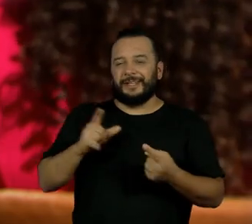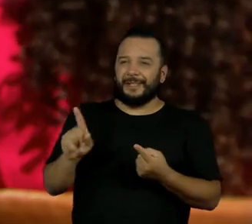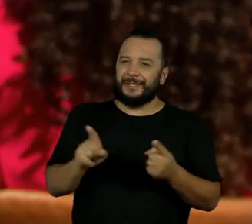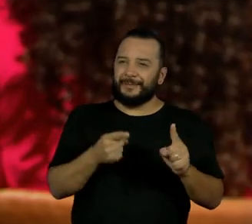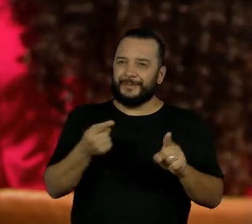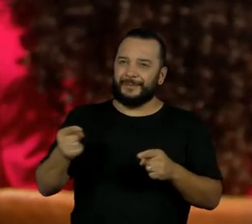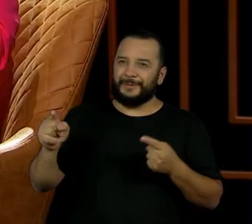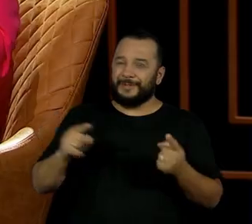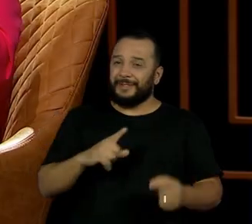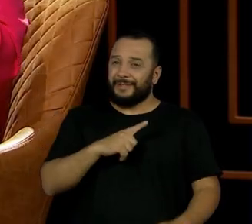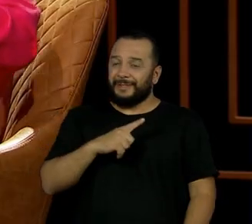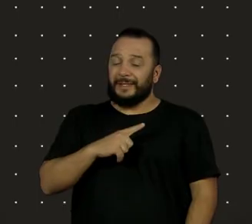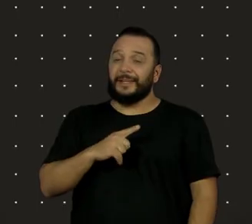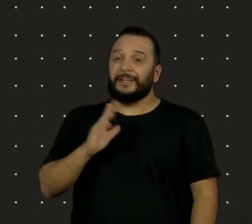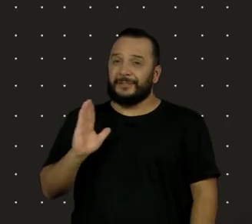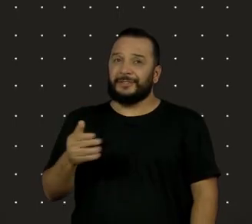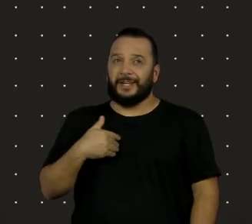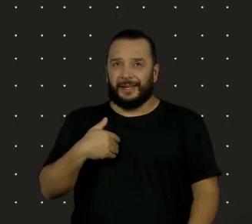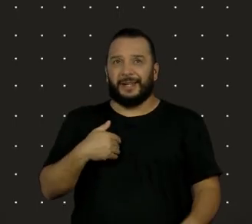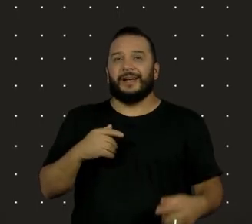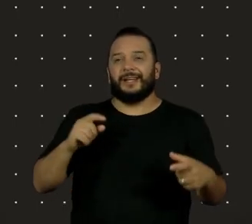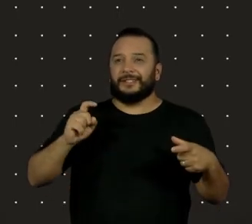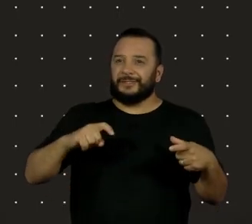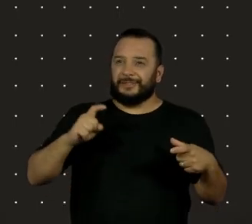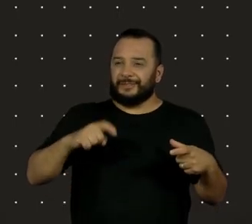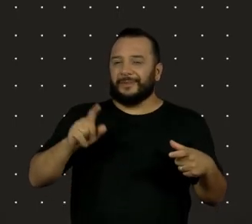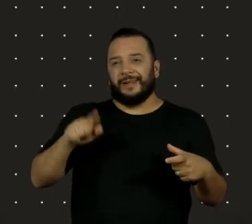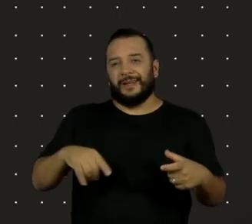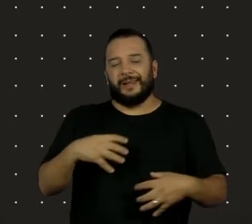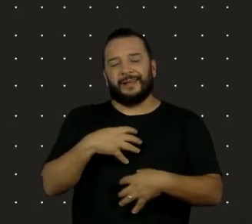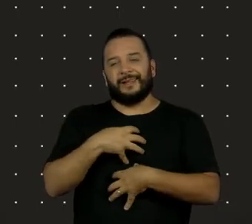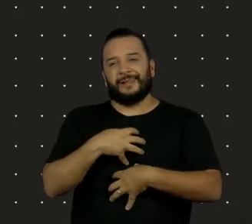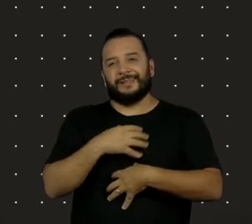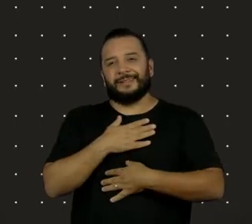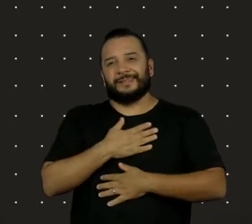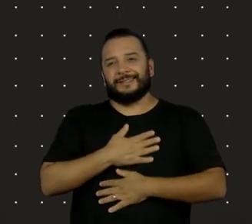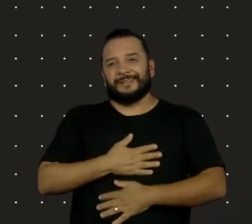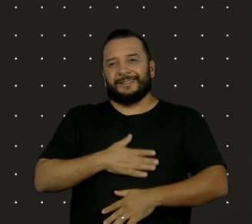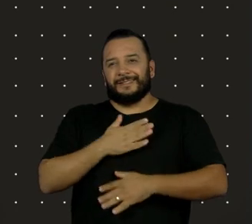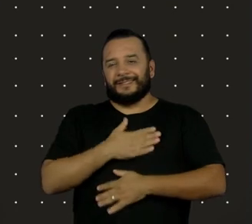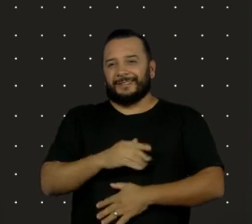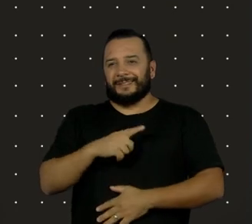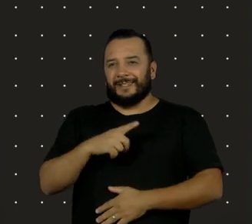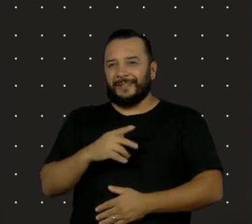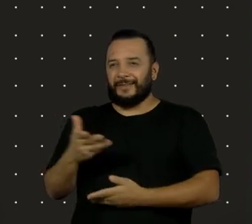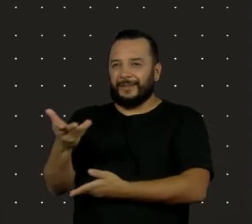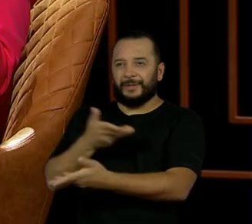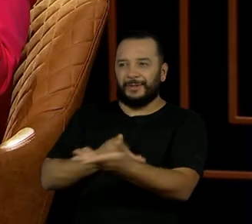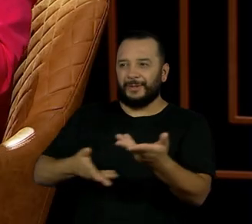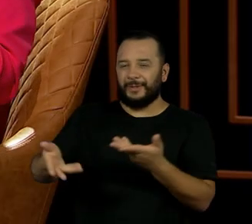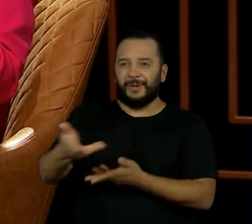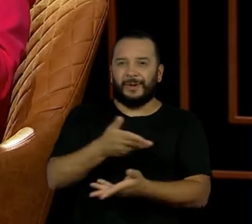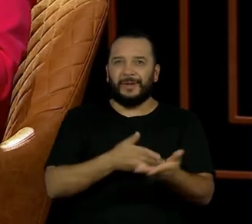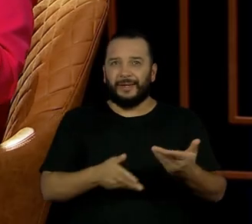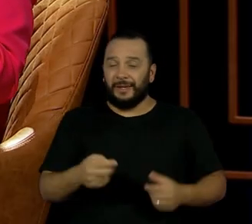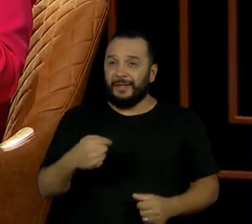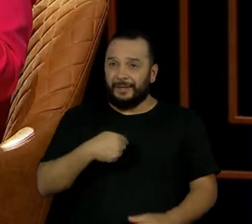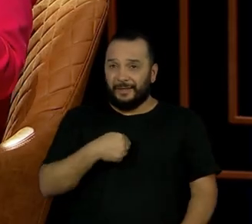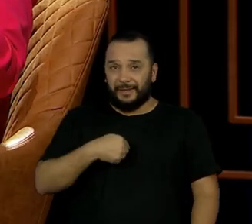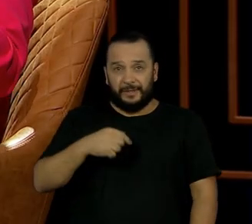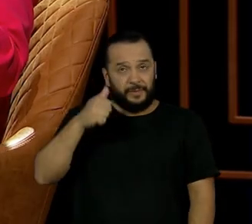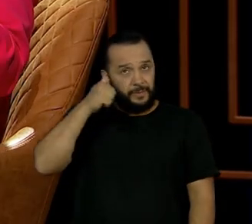que aquele disco ali é um bálsamo e ao mesmo tempo teve uma troca no sentido de eu como